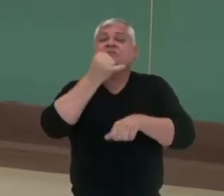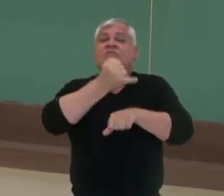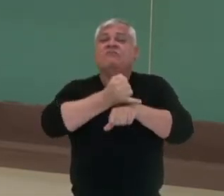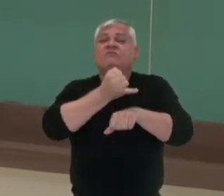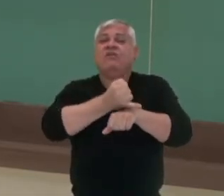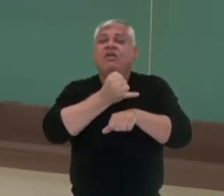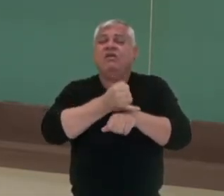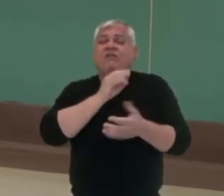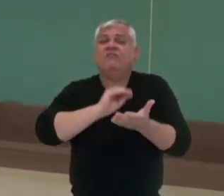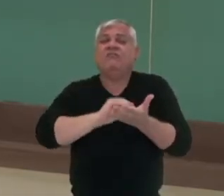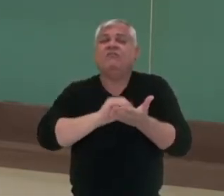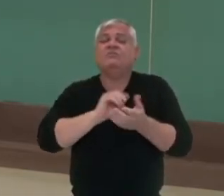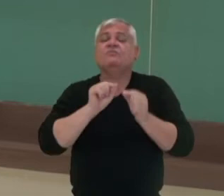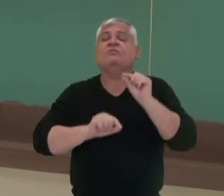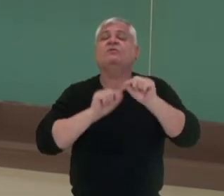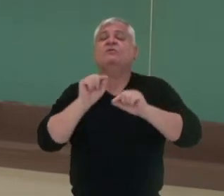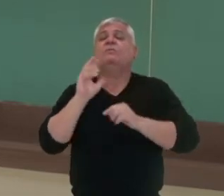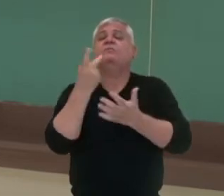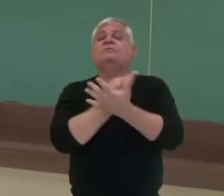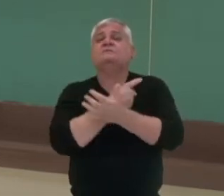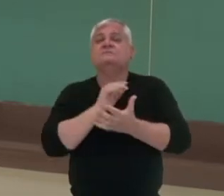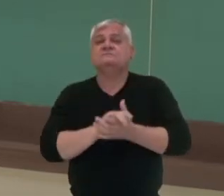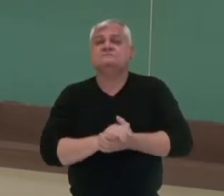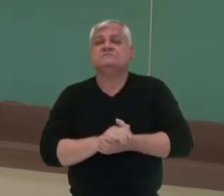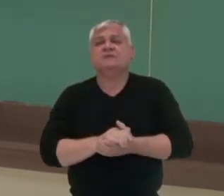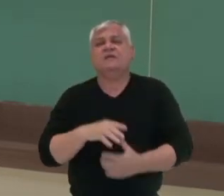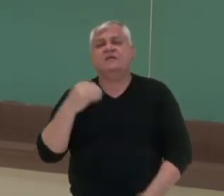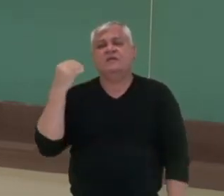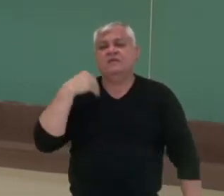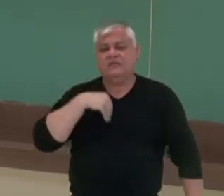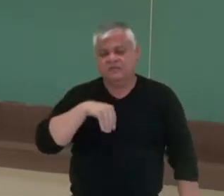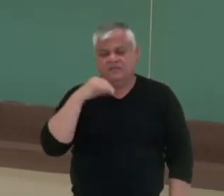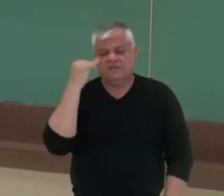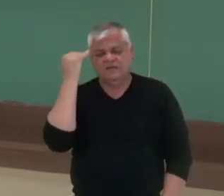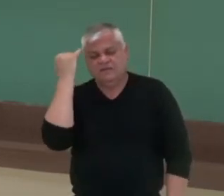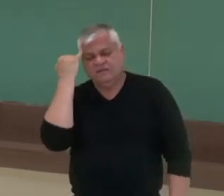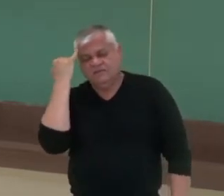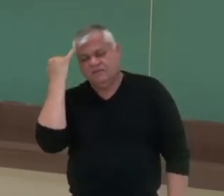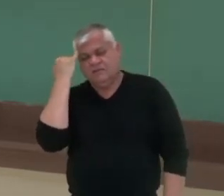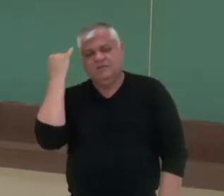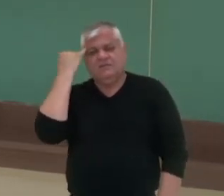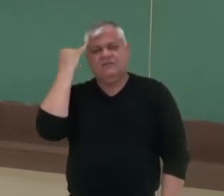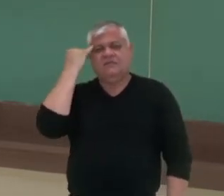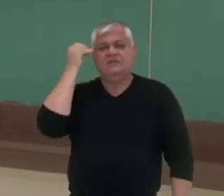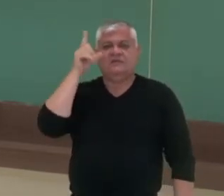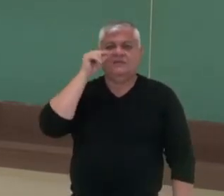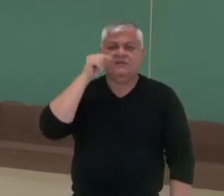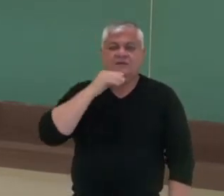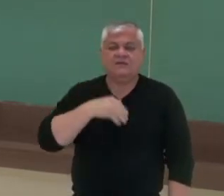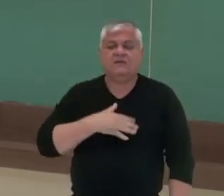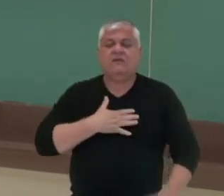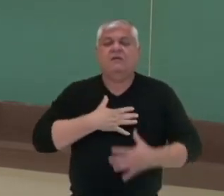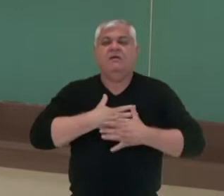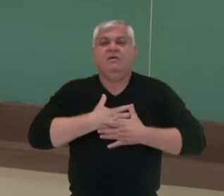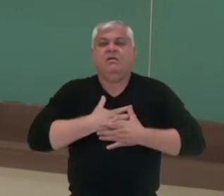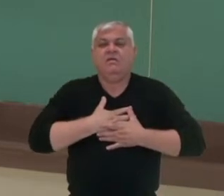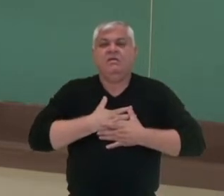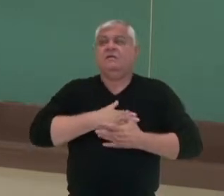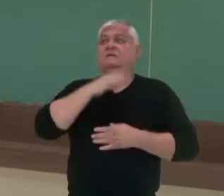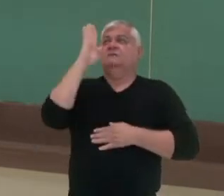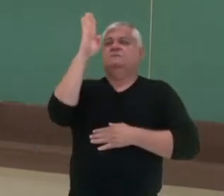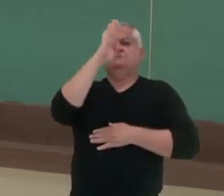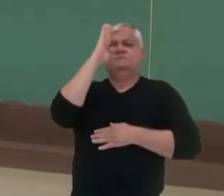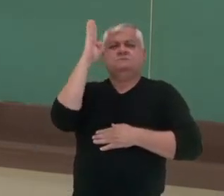de ferro suficiente, o que acontece? Vai dar fraqueza, cansaço, falta de ar, tontura, né? E